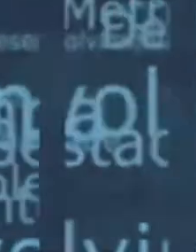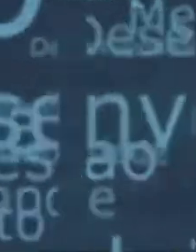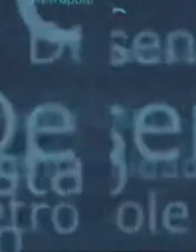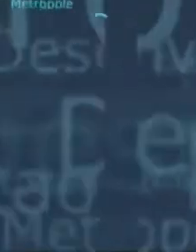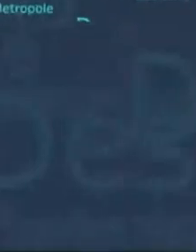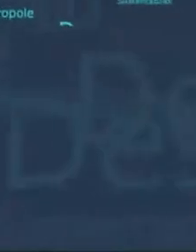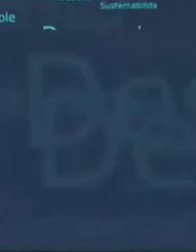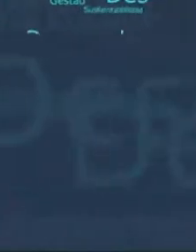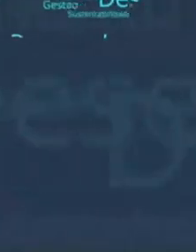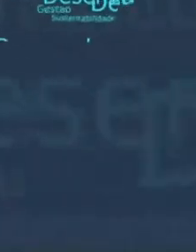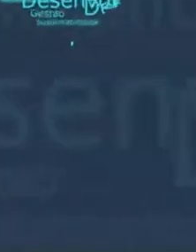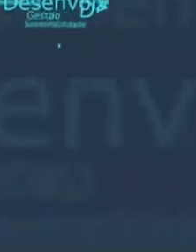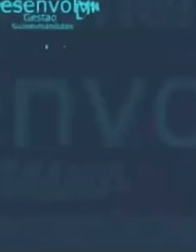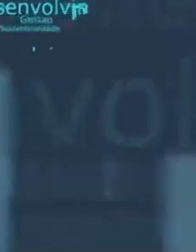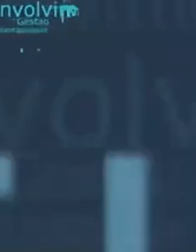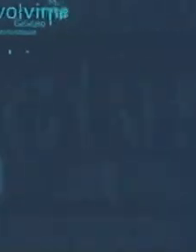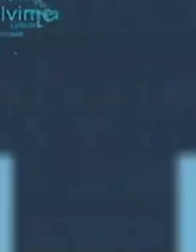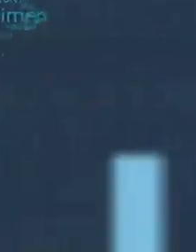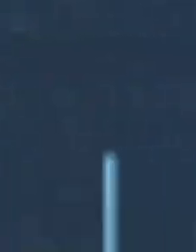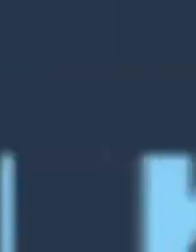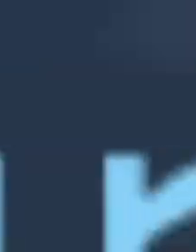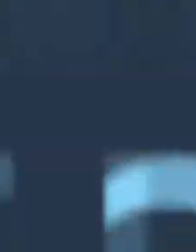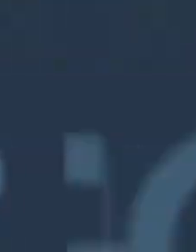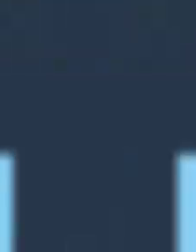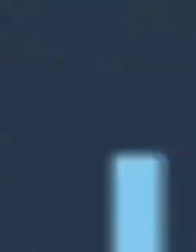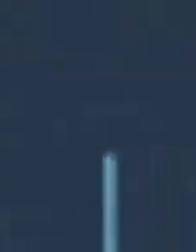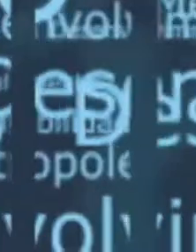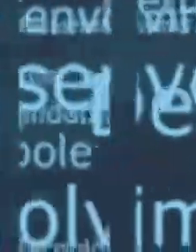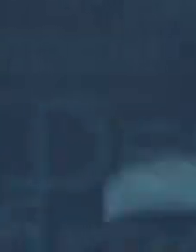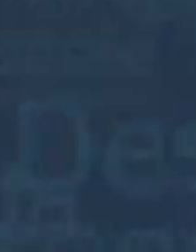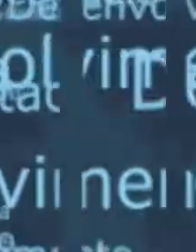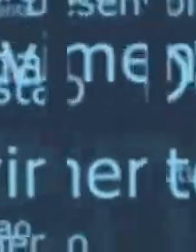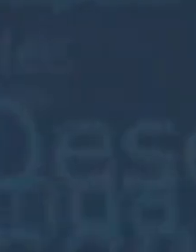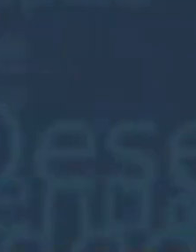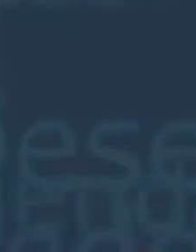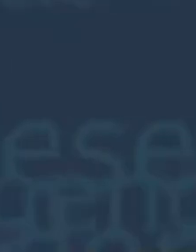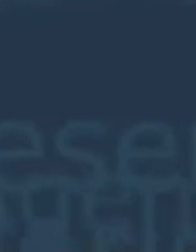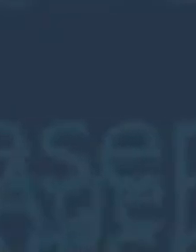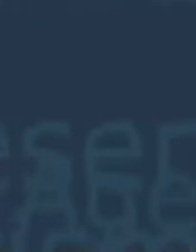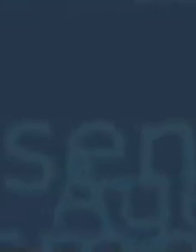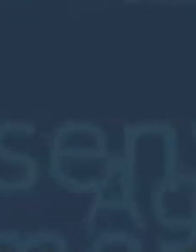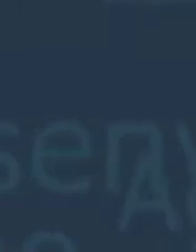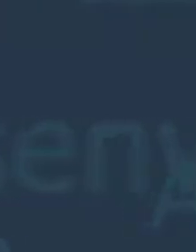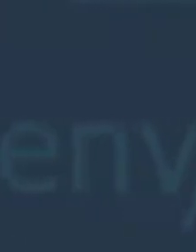E aí E aí